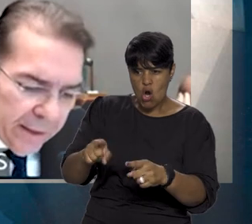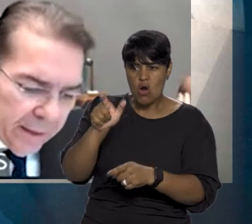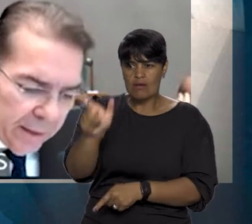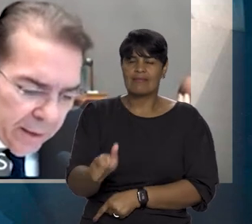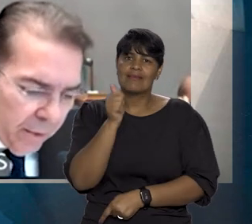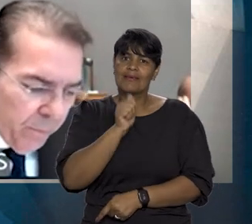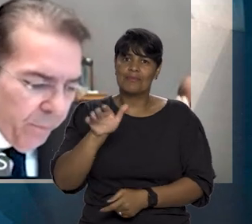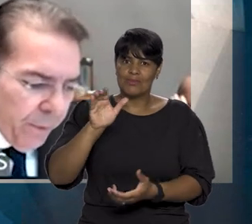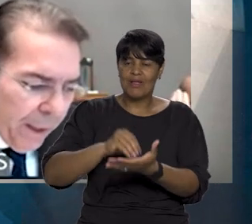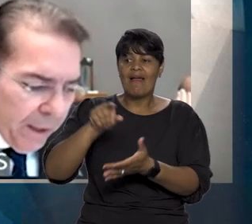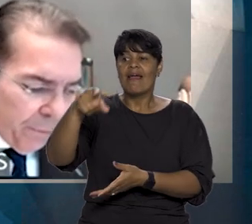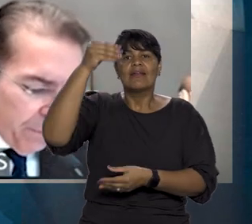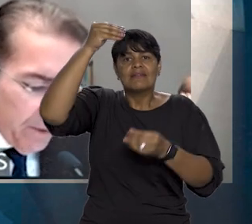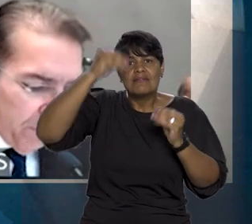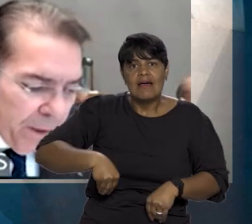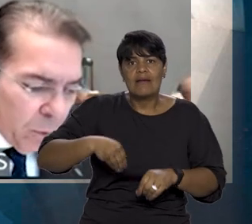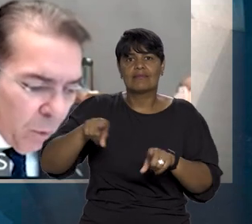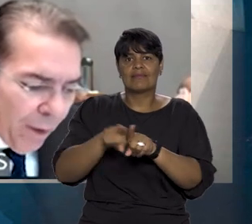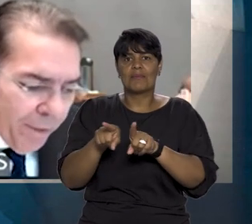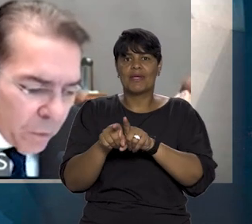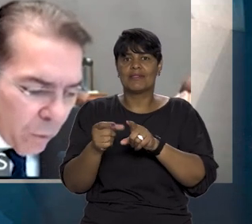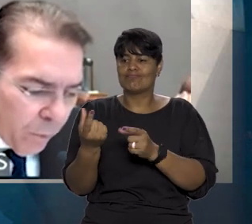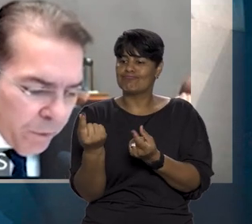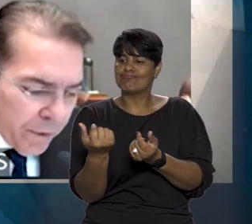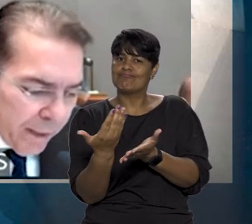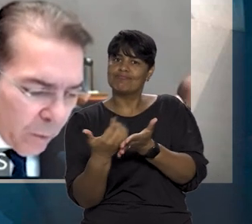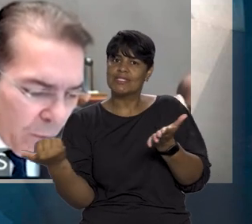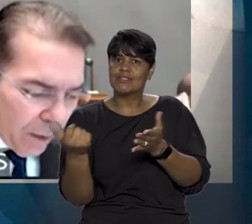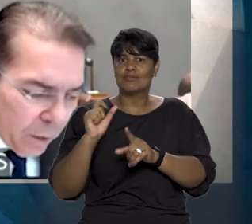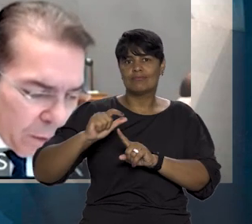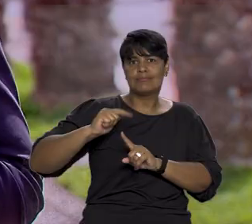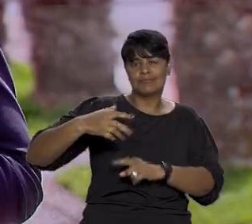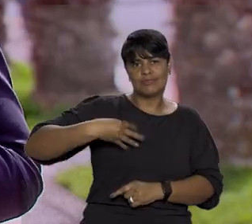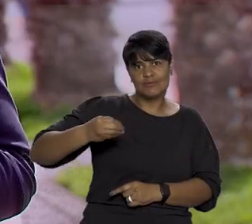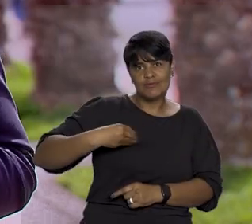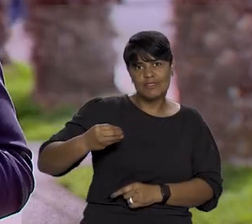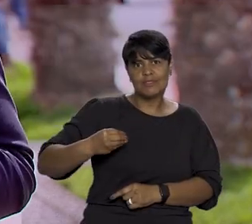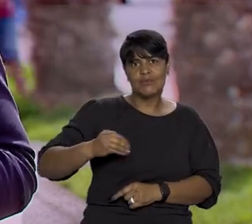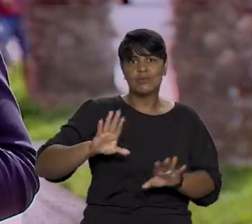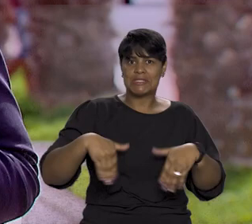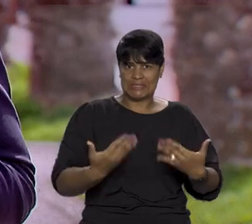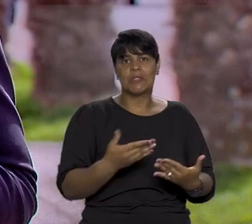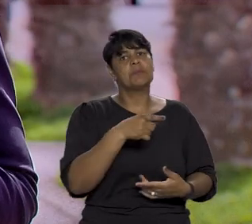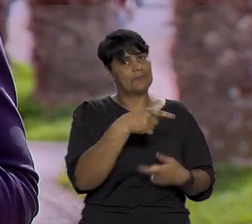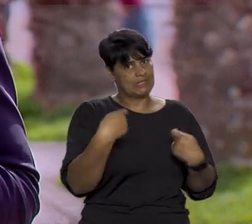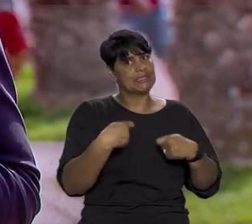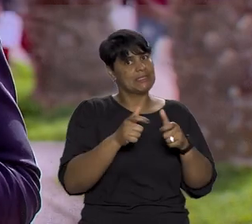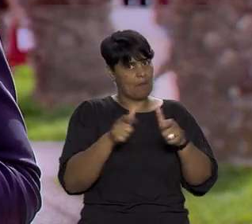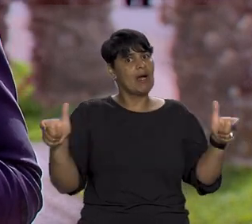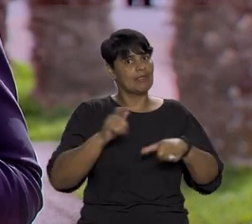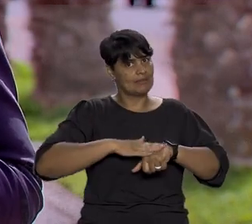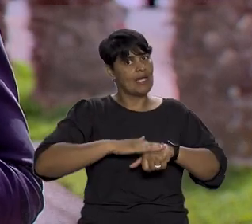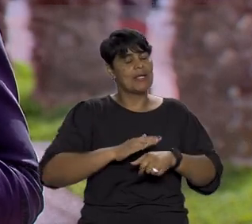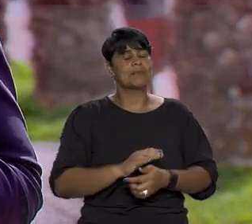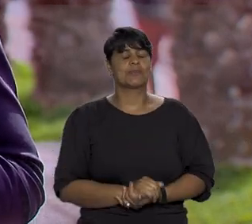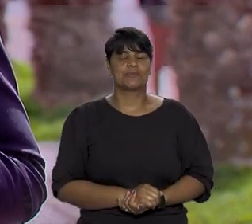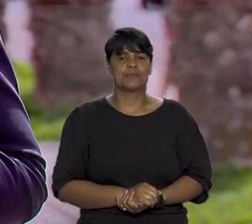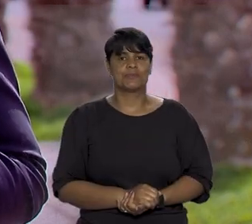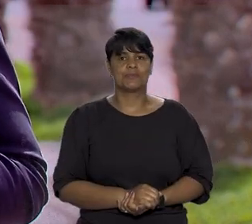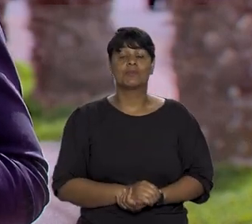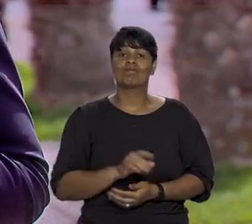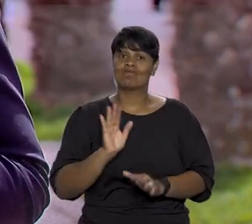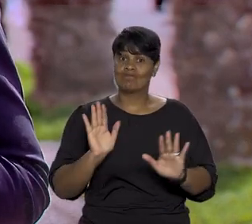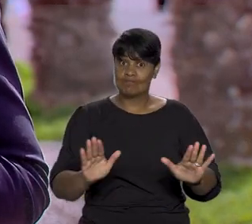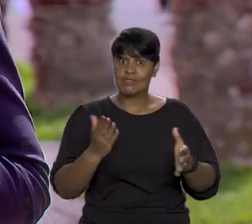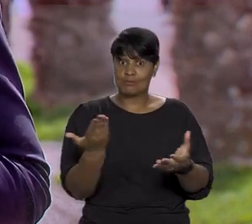desistisse do divórcio da fixação de pensão alimentícia em favor dos filhos de acordo com o processo casal Manteve União por mais de